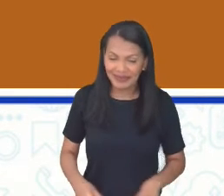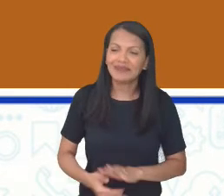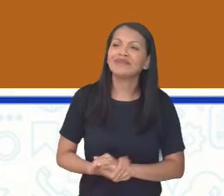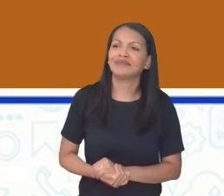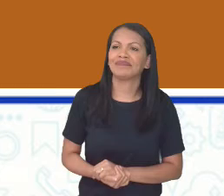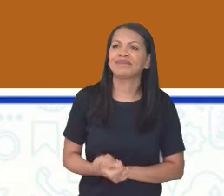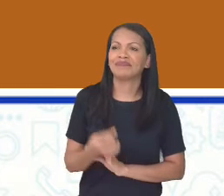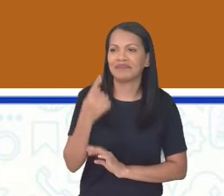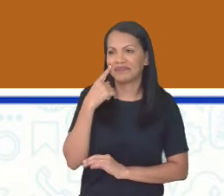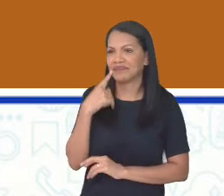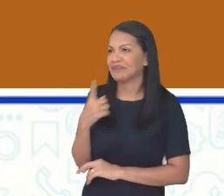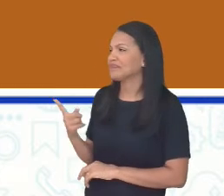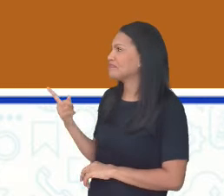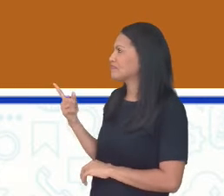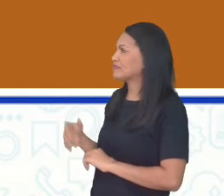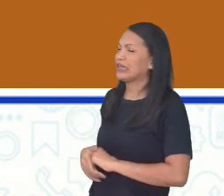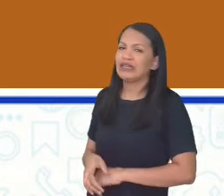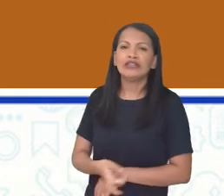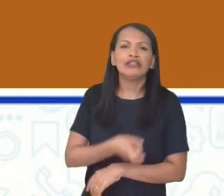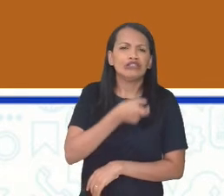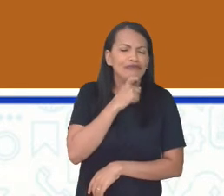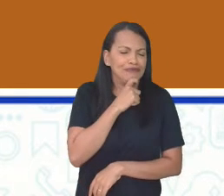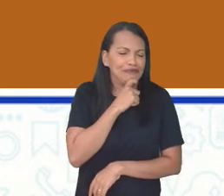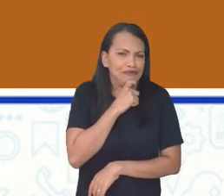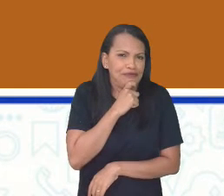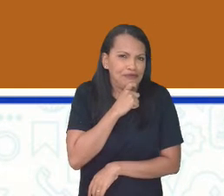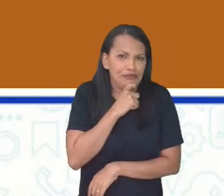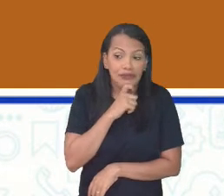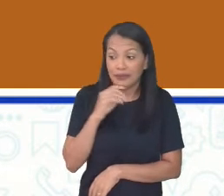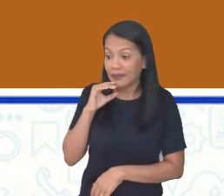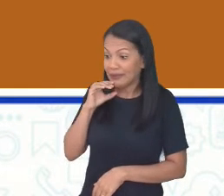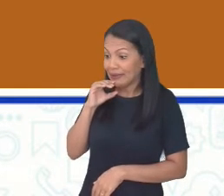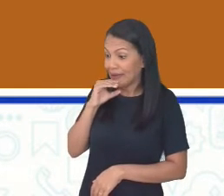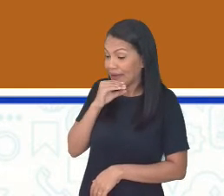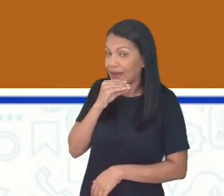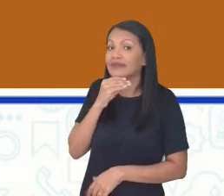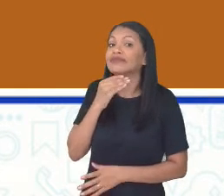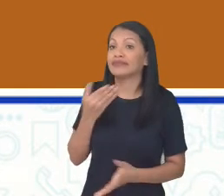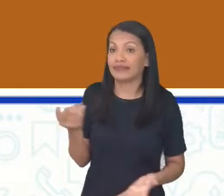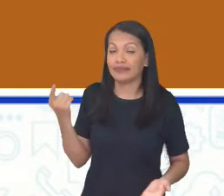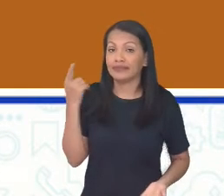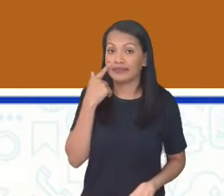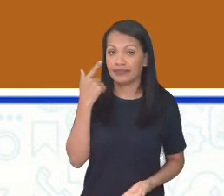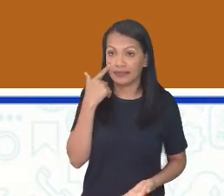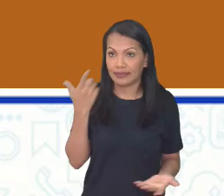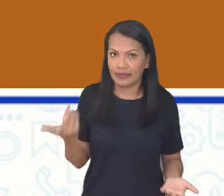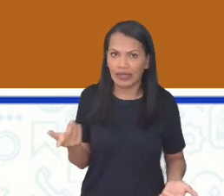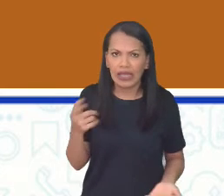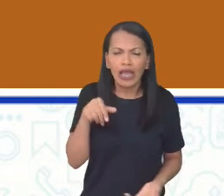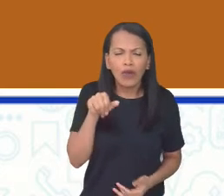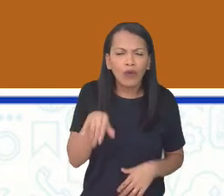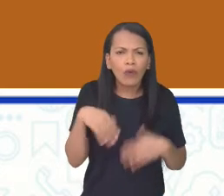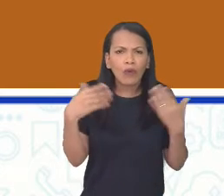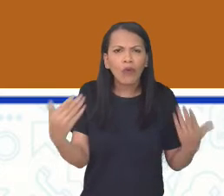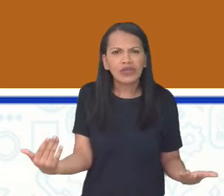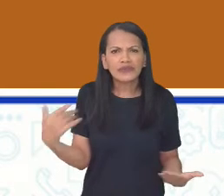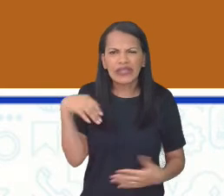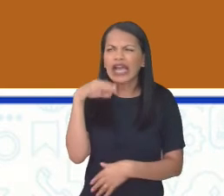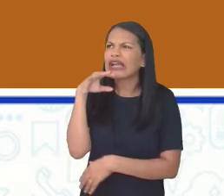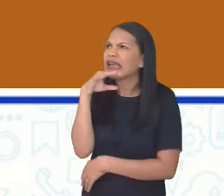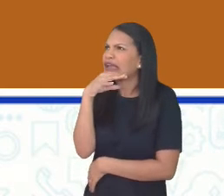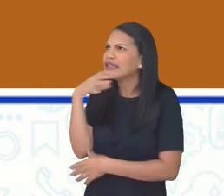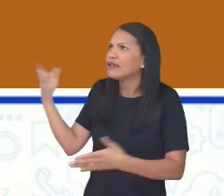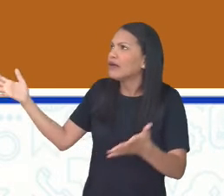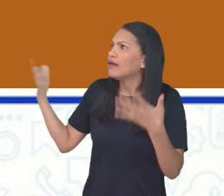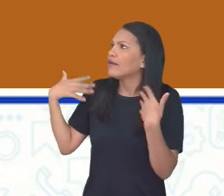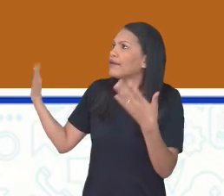Frio, quente, não é? Pense aí, tá cedo, né? Tá frio aí, melhor o café do que o sorvete, mas quando o sol esquenta,